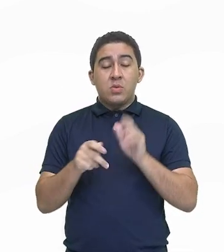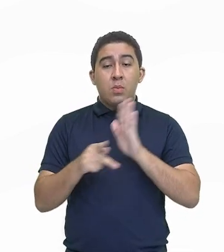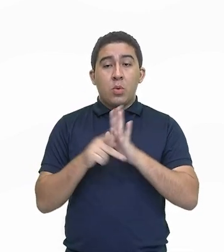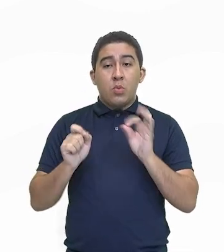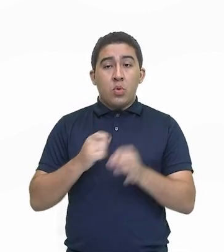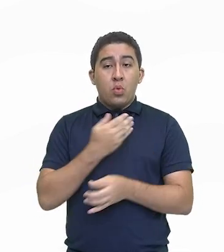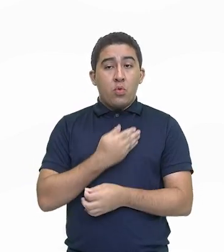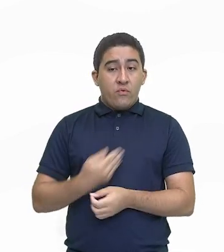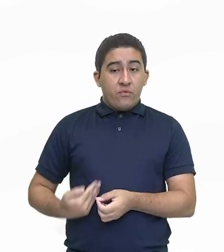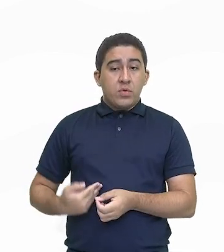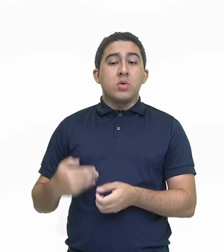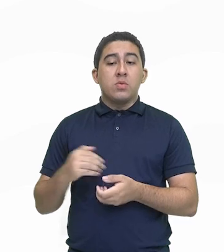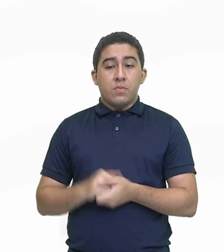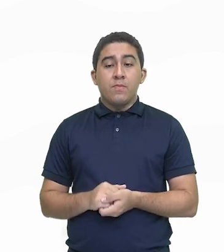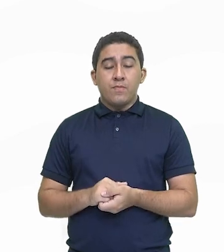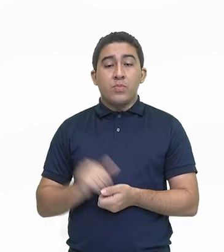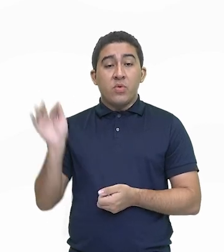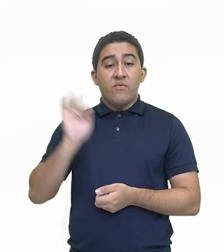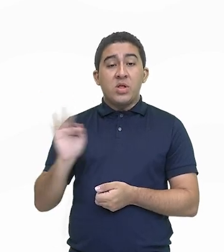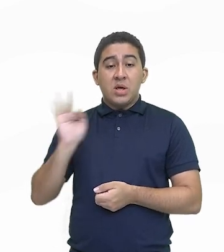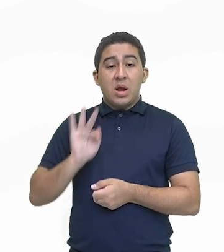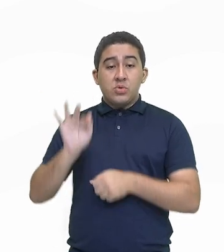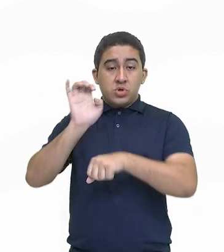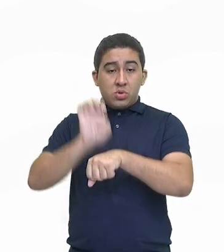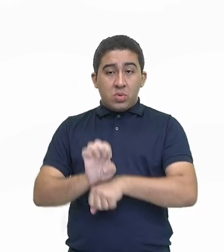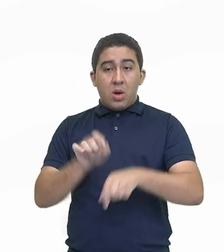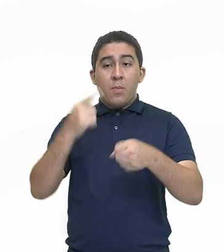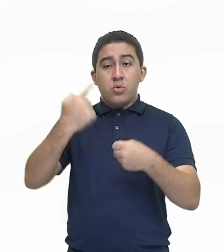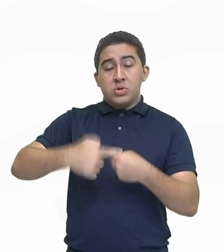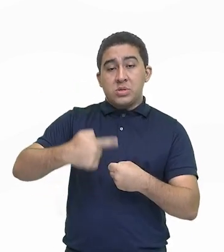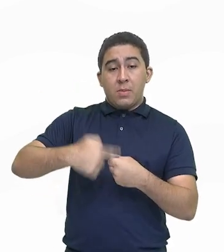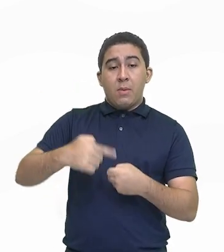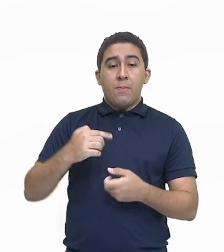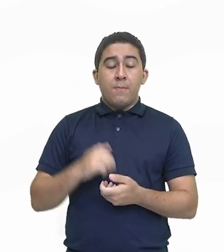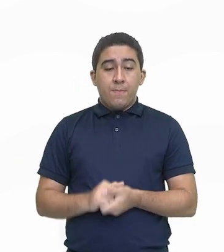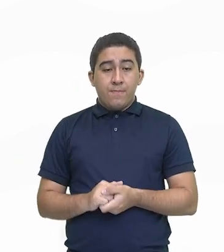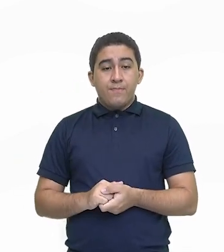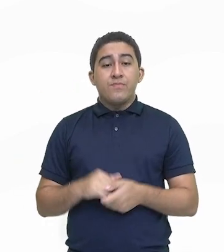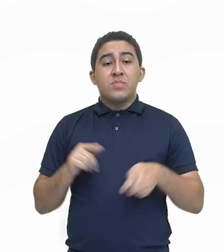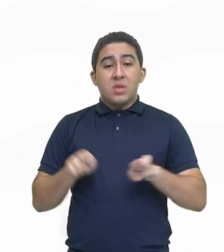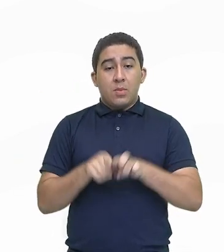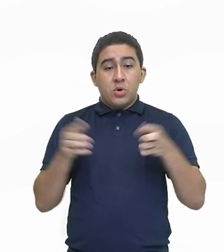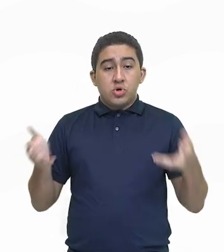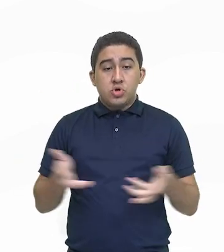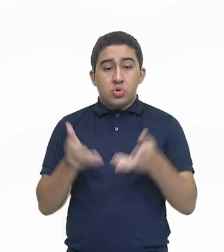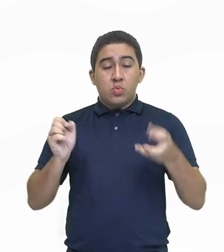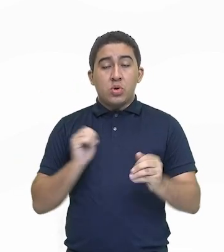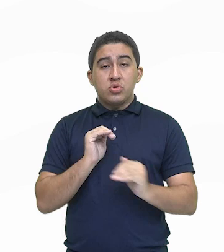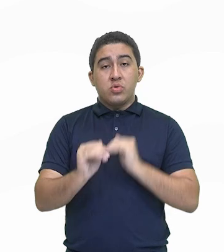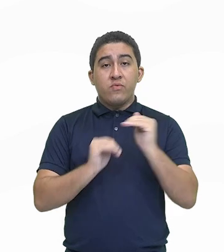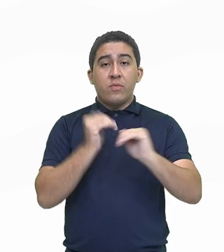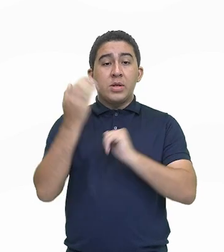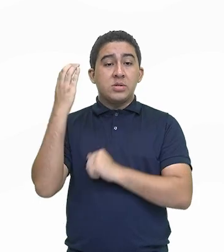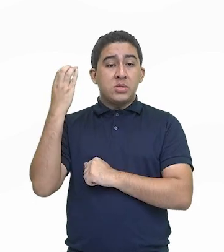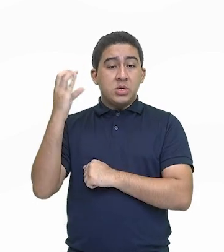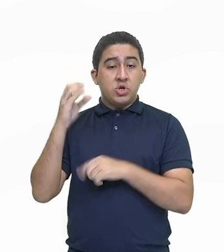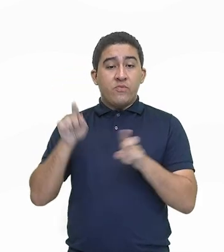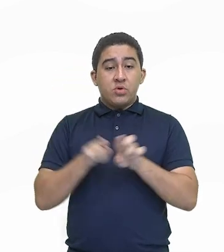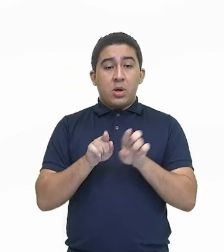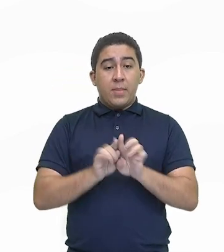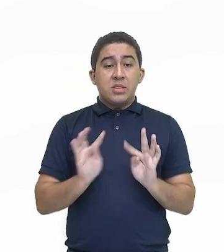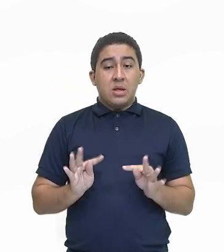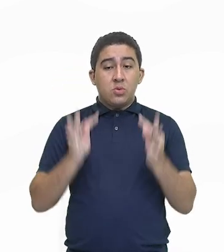pelos governos, tanto federal, estadual e municipal, e também estimulam avanços científicos